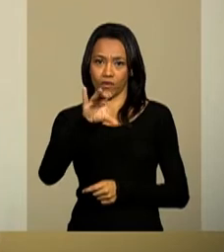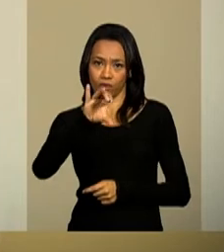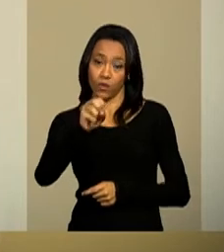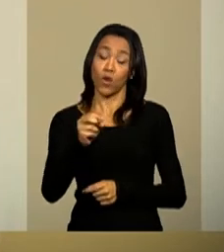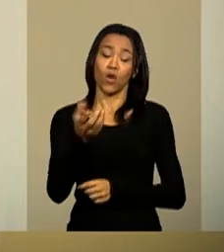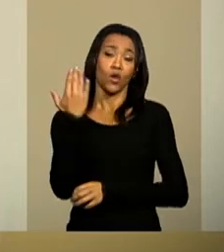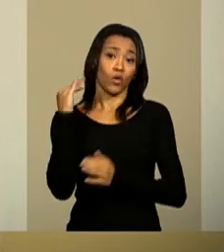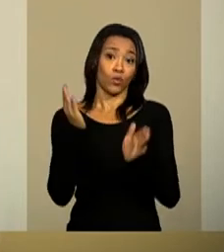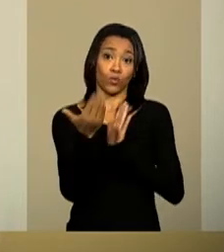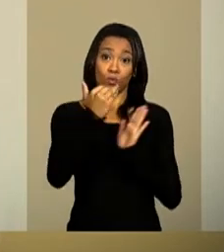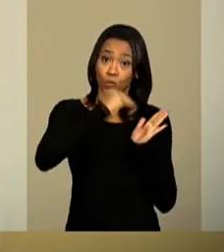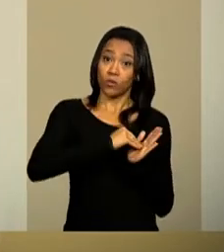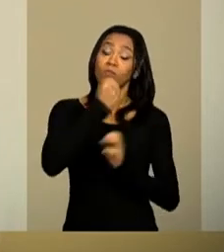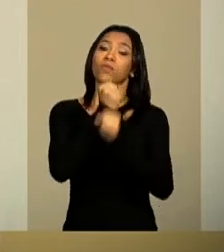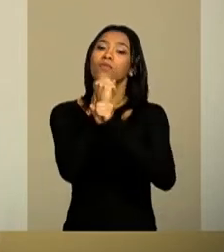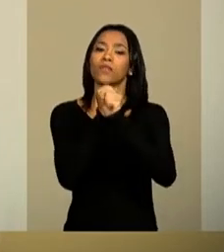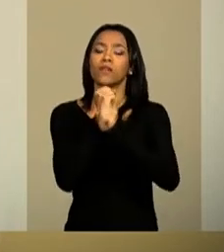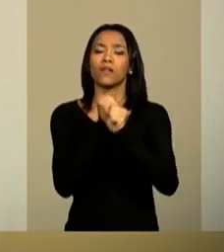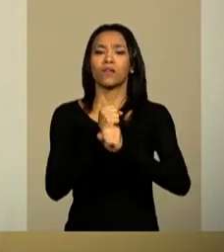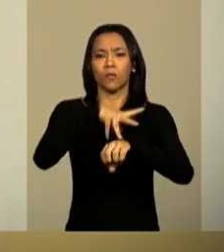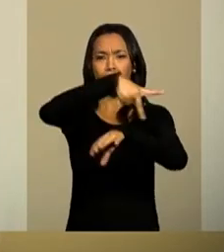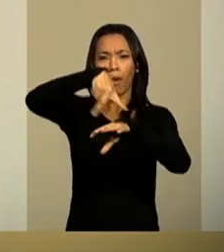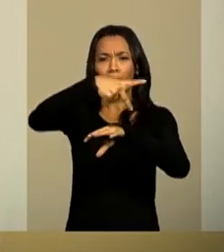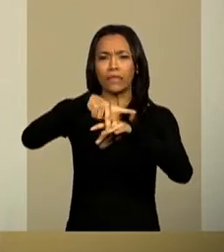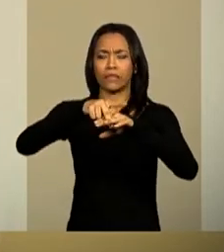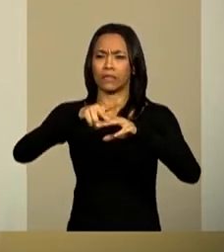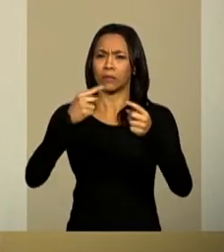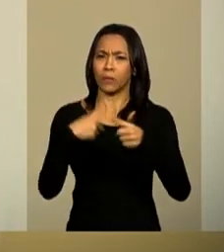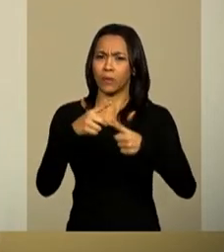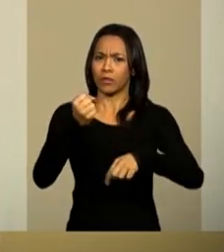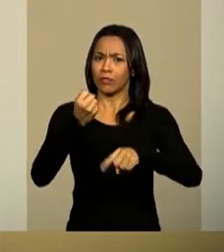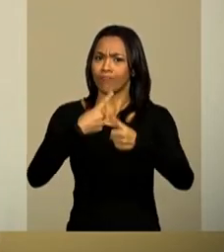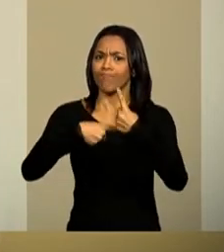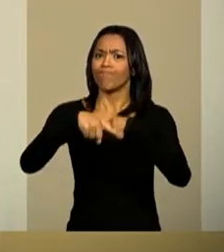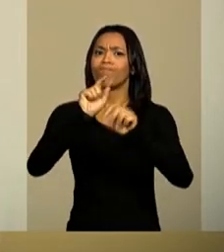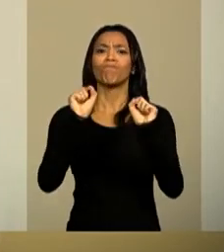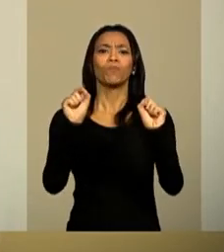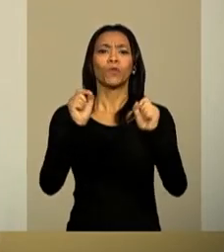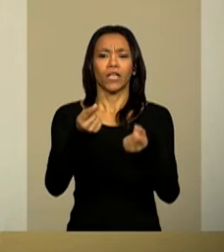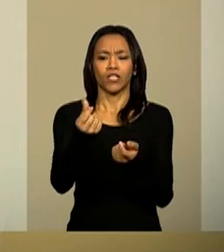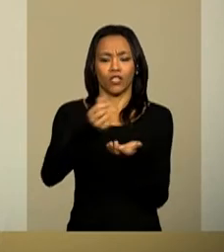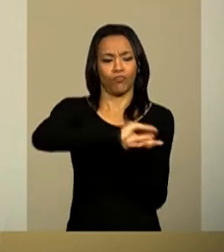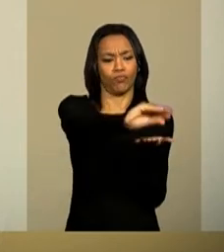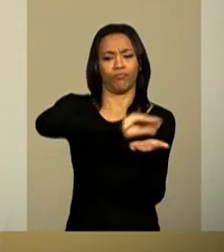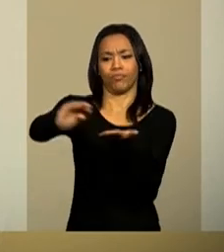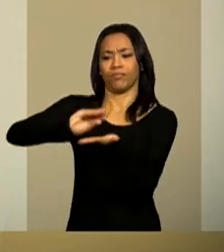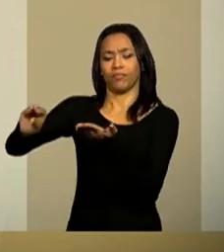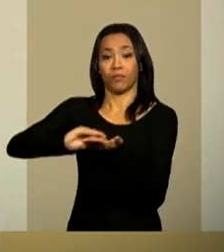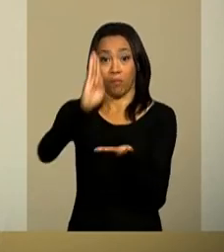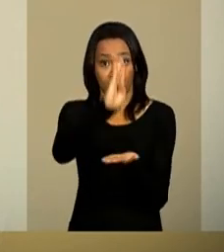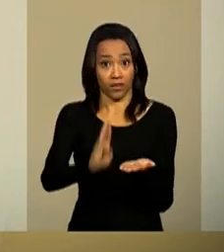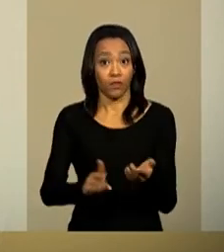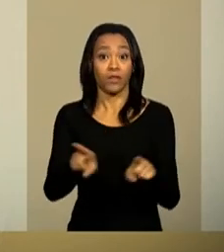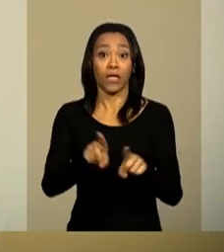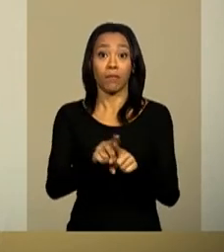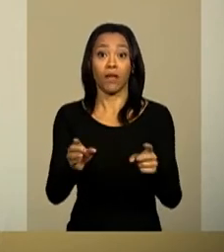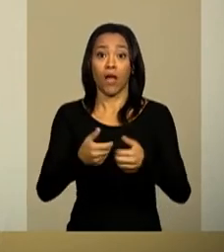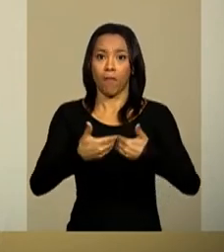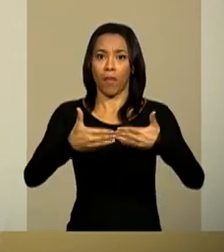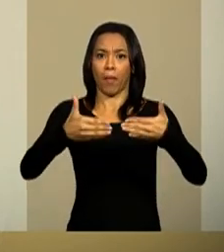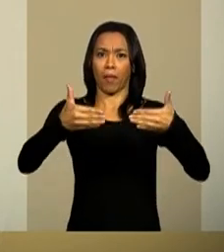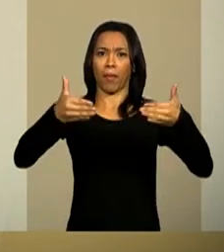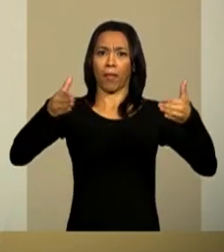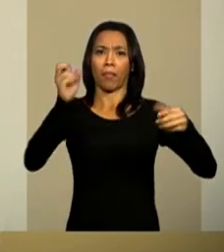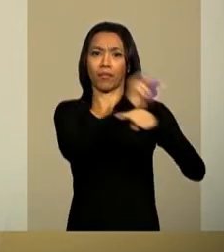país promoveu um dos mais exitosos processos de distribuição de renda, de aumento do nível de emprego e